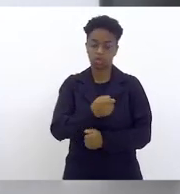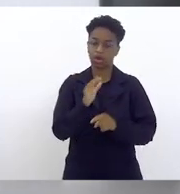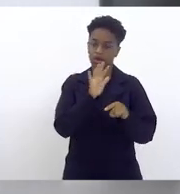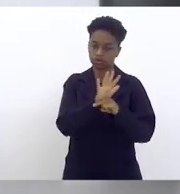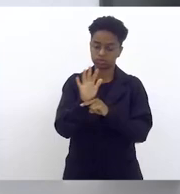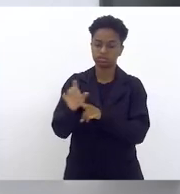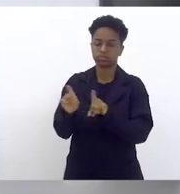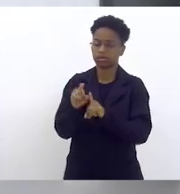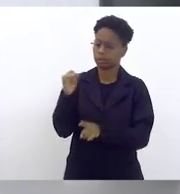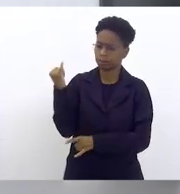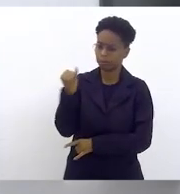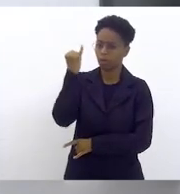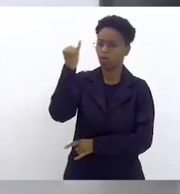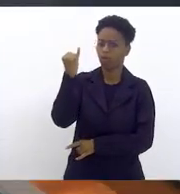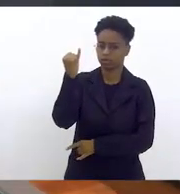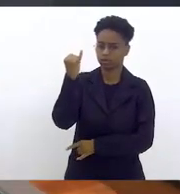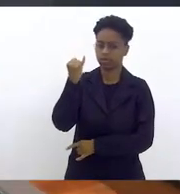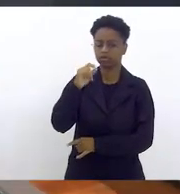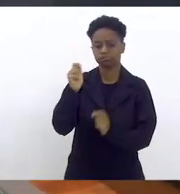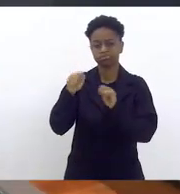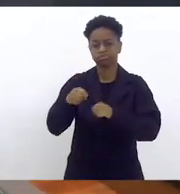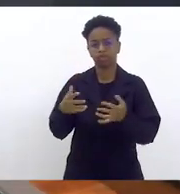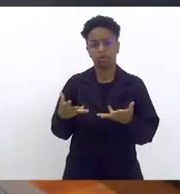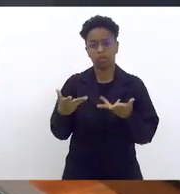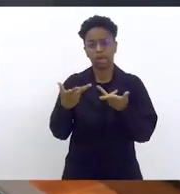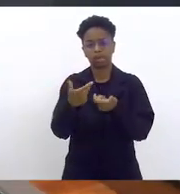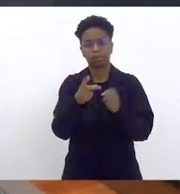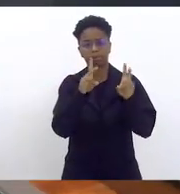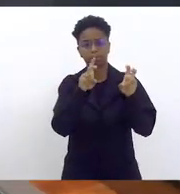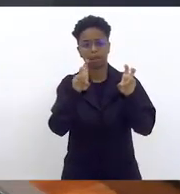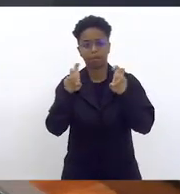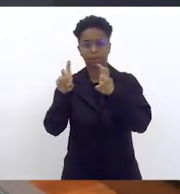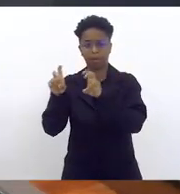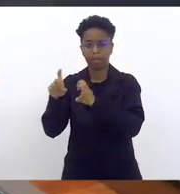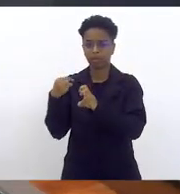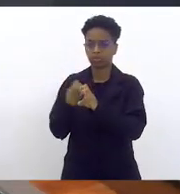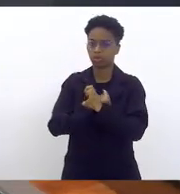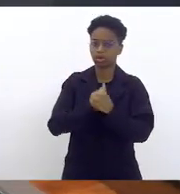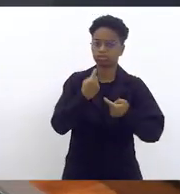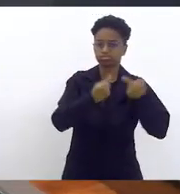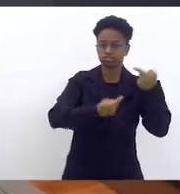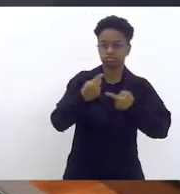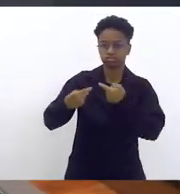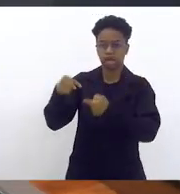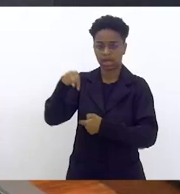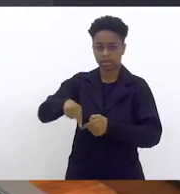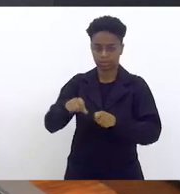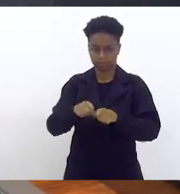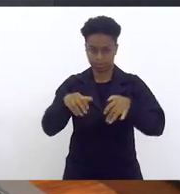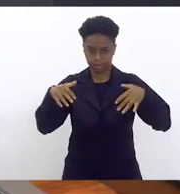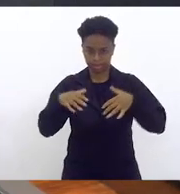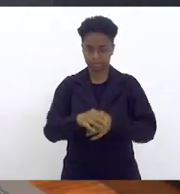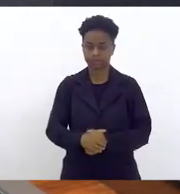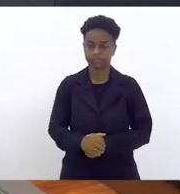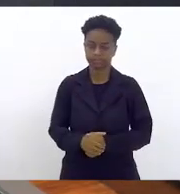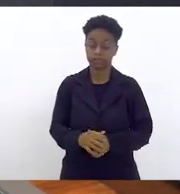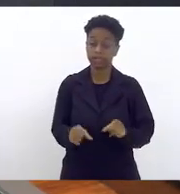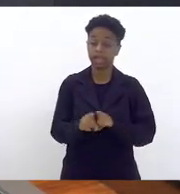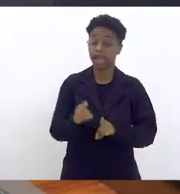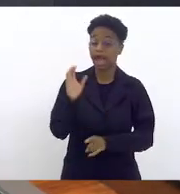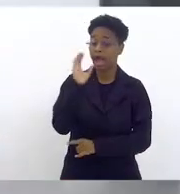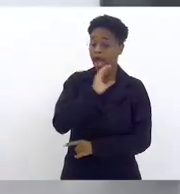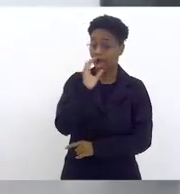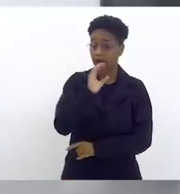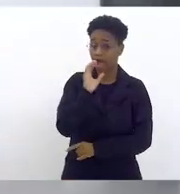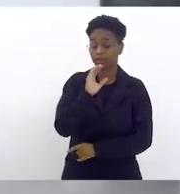forma relevante para a qualificação dos temas que nós passamos a discutir em plenário e rapidamente é